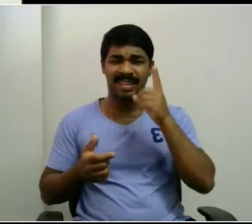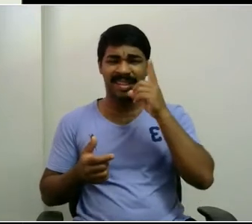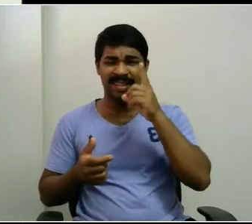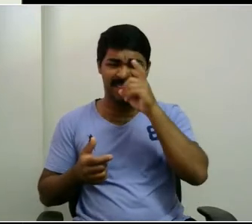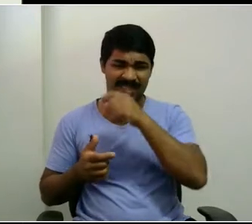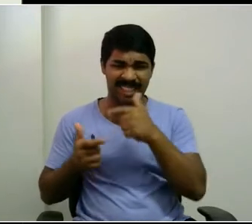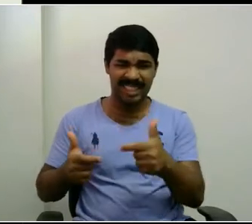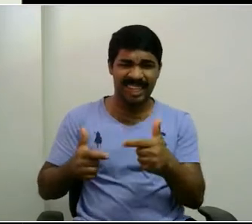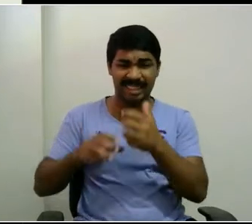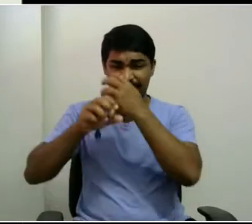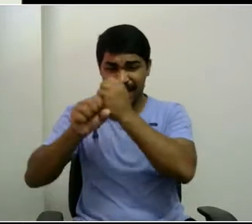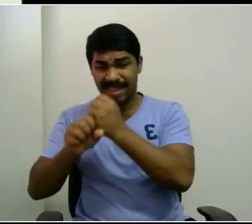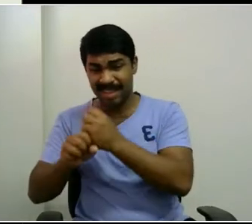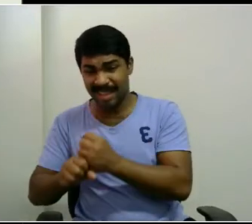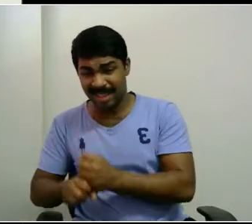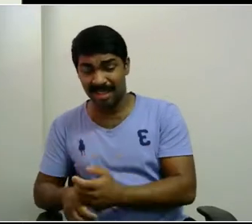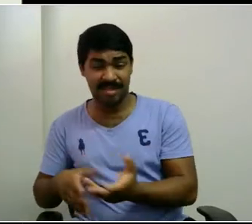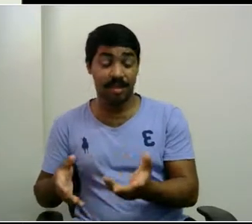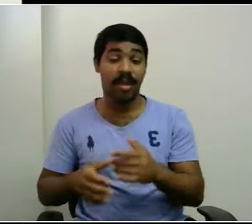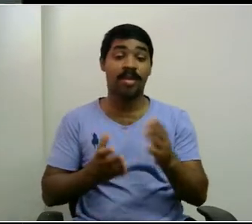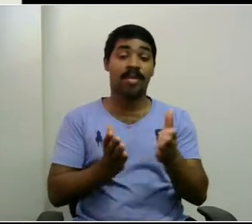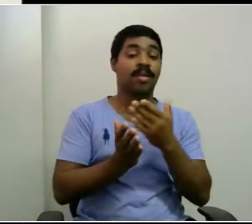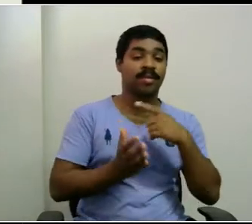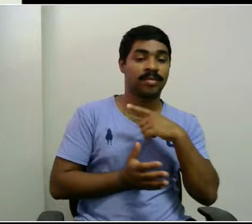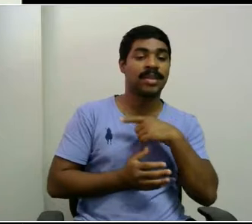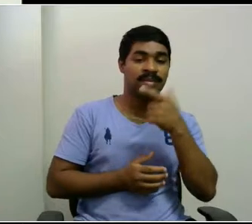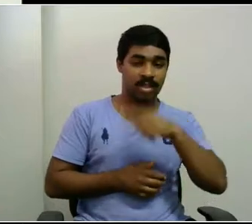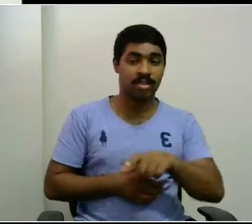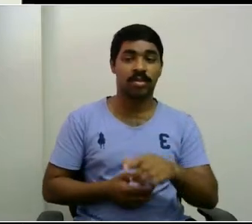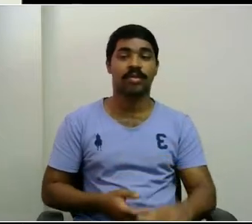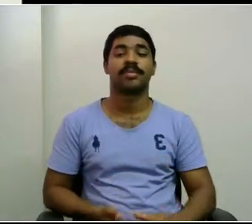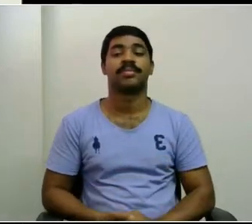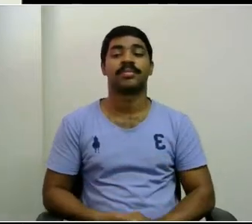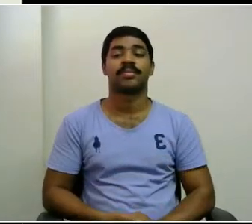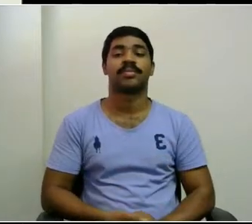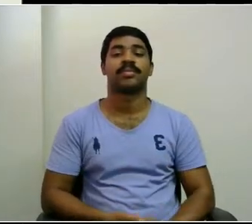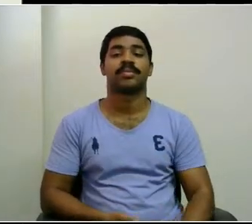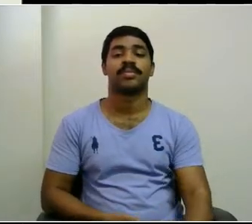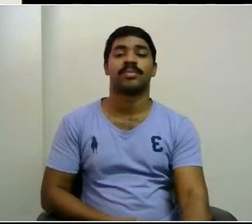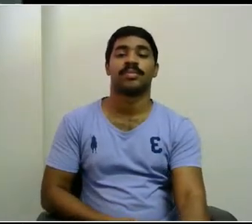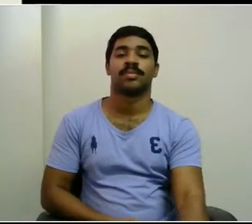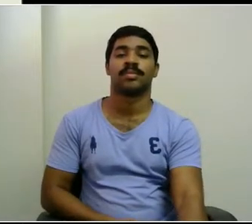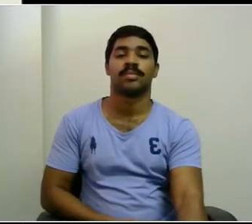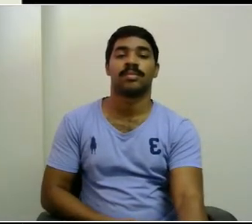aí, tá? Tá no livro, na página 97. Vamos ver mais uma questão do livro agora.